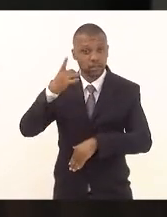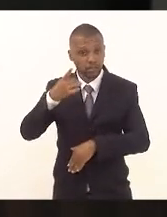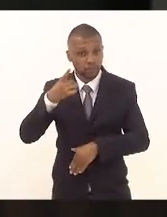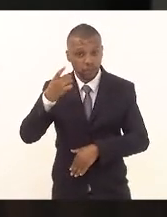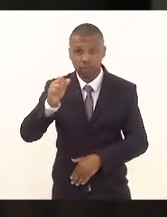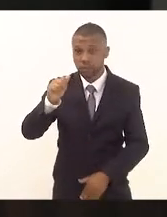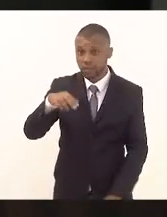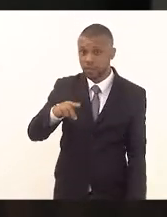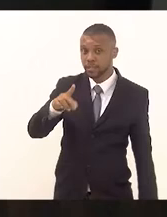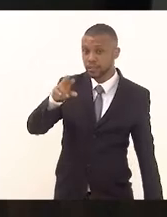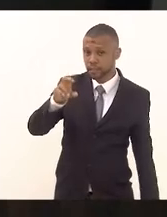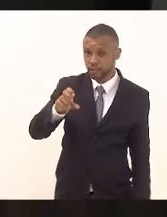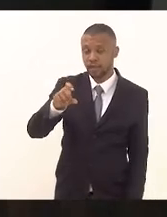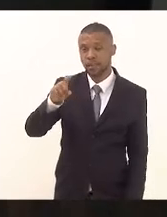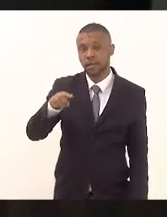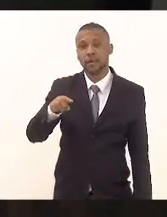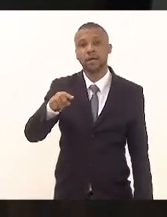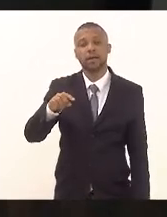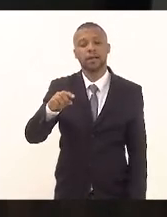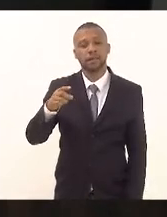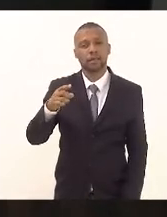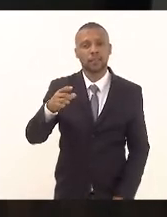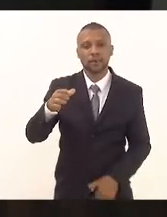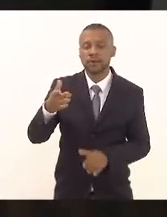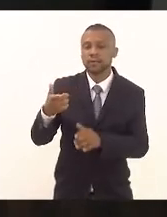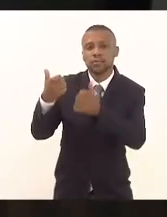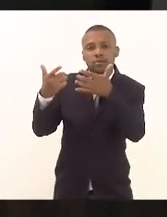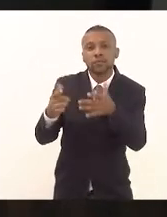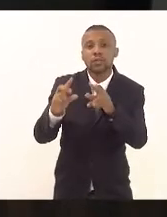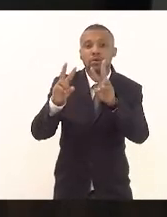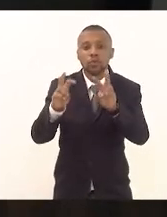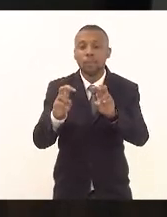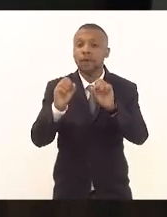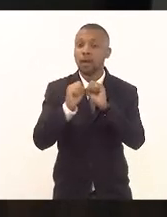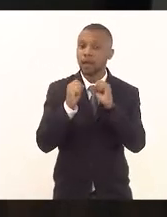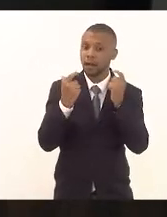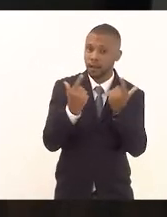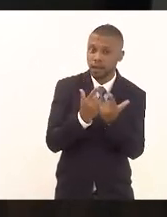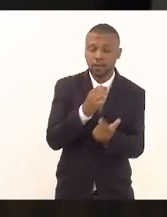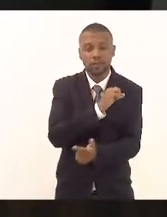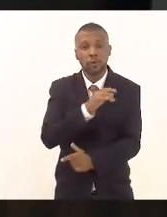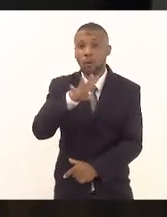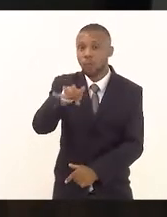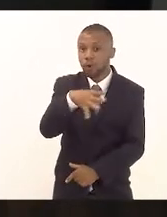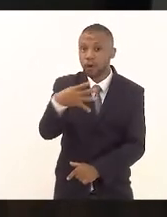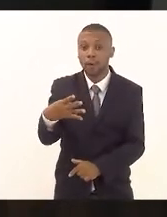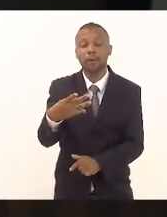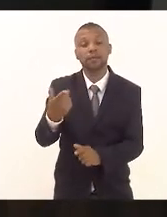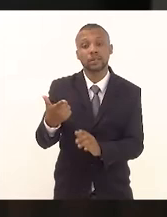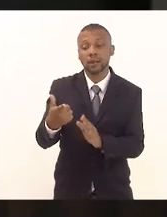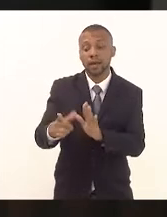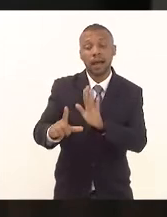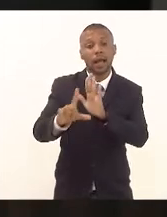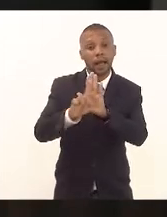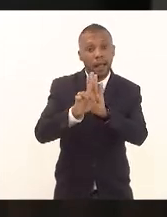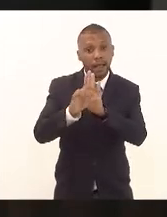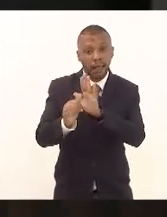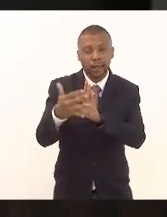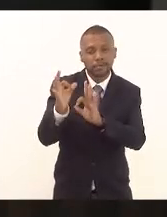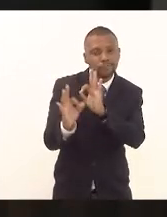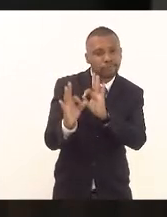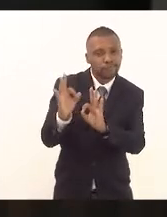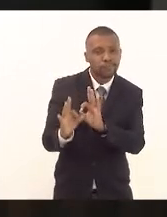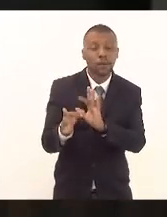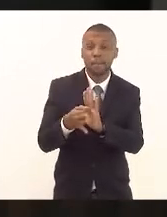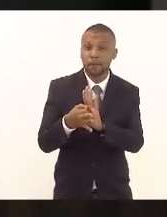09 de 19, que institui, no âmbito da Assembleia Legislativa do Estado do Rio de Janeiro, o programa Legisla Aqui. Parecer da mesa diretora